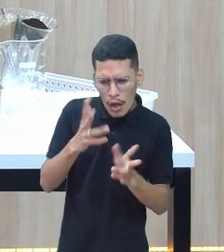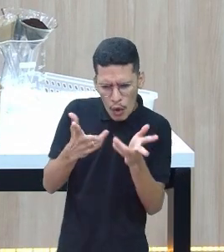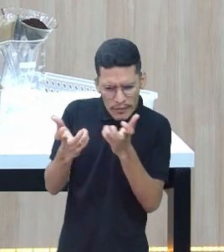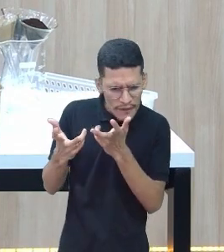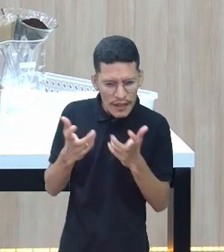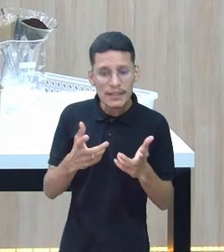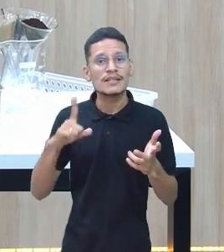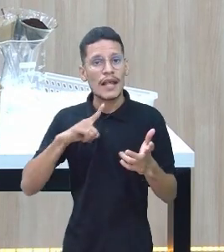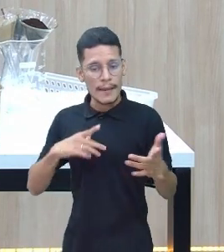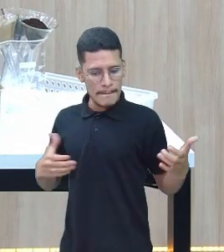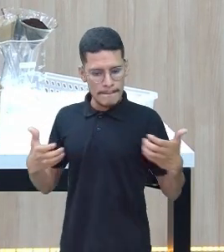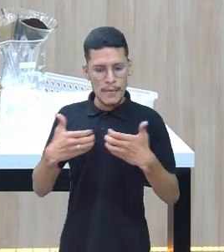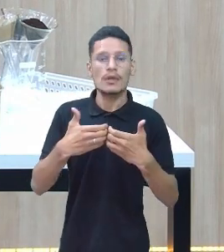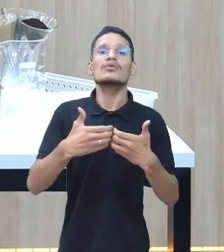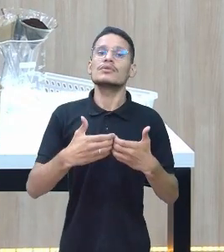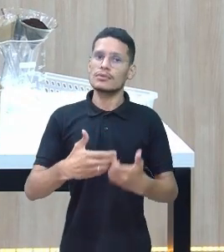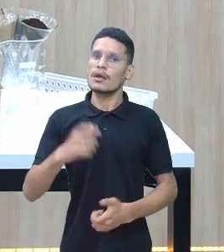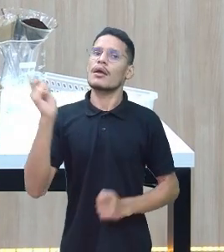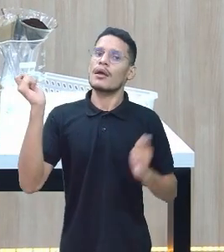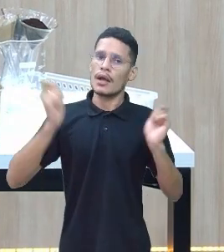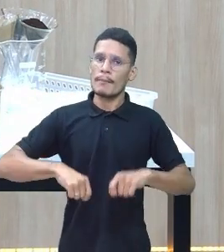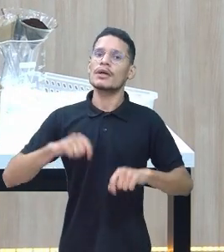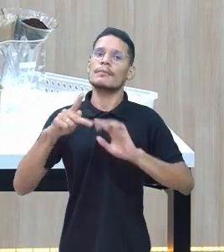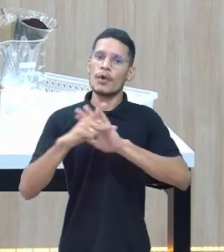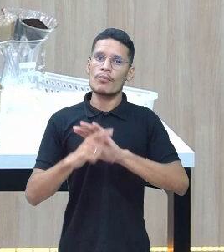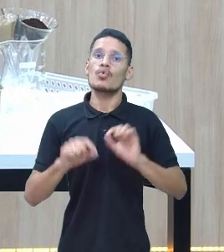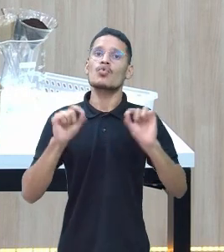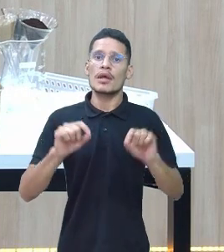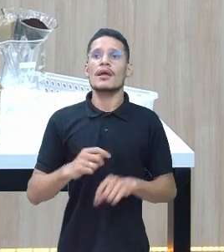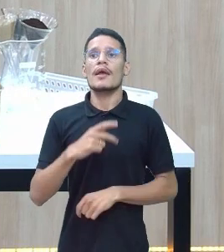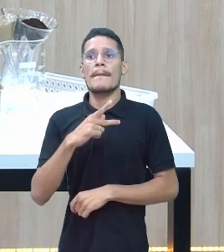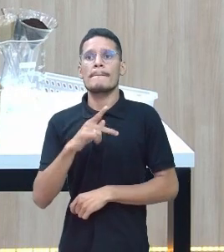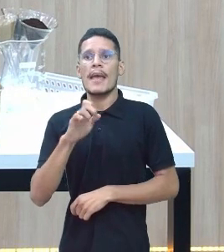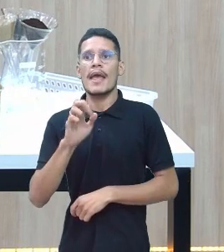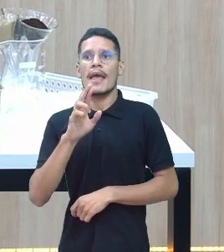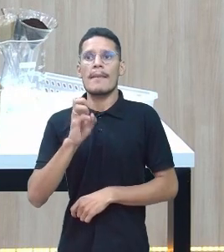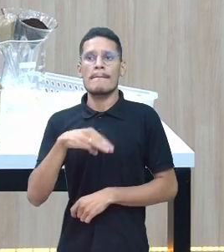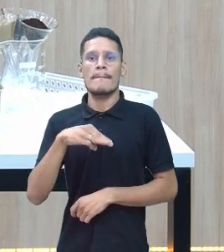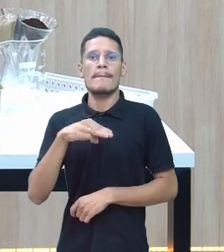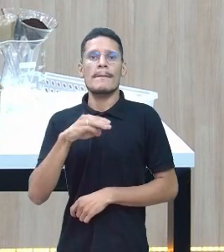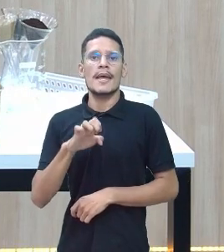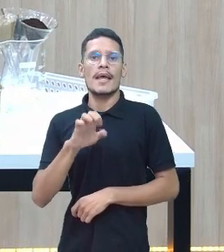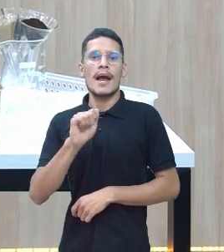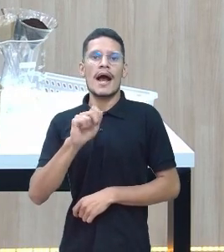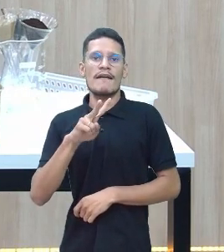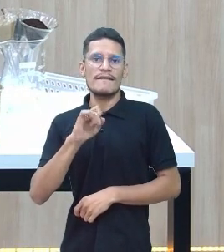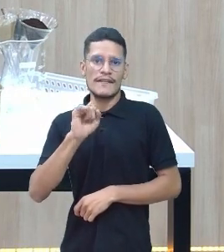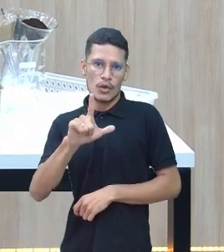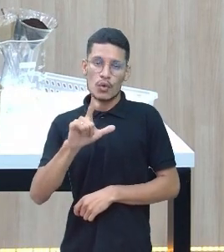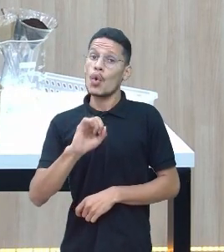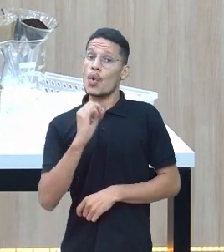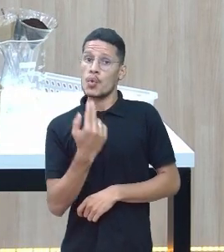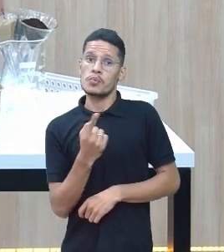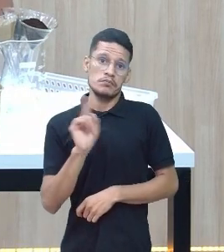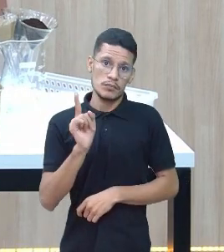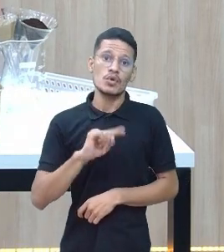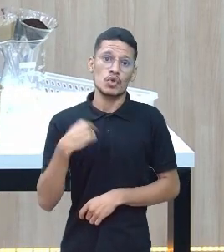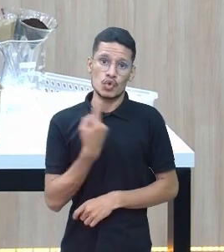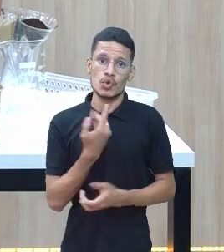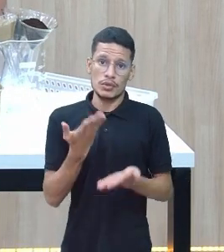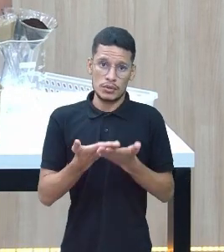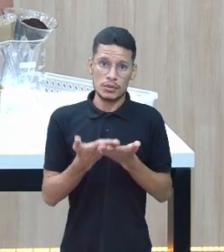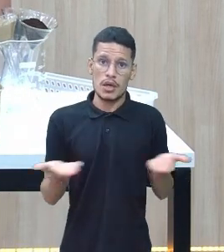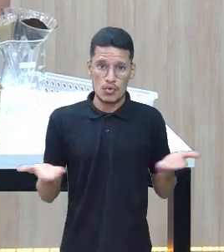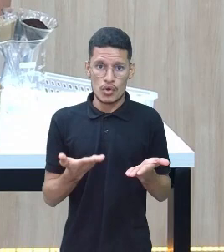mais próximos dos outros, a gente vai poder classificar em permeável ou não. É o que a gente vai ver na aula de hoje, através de uma